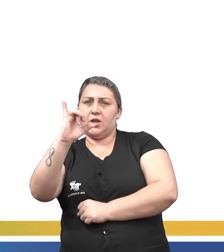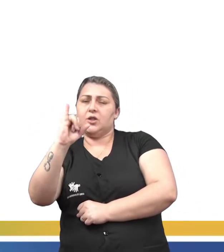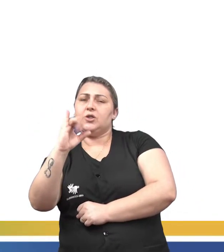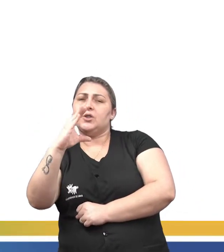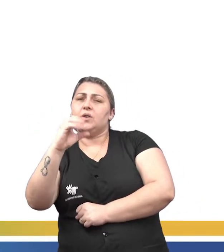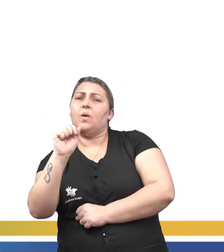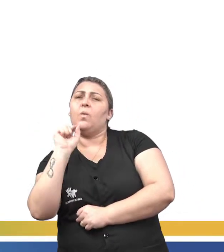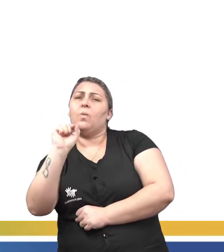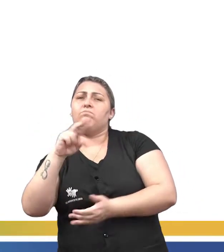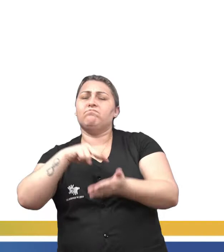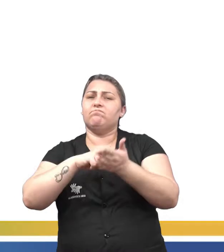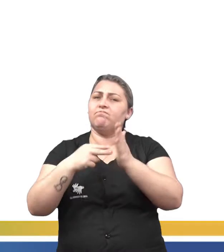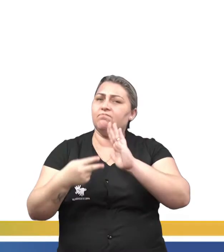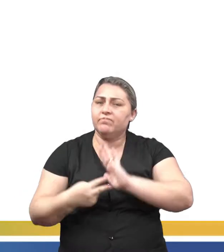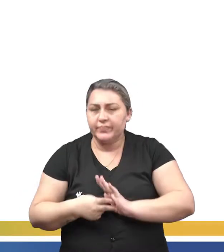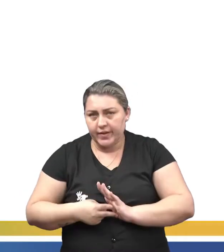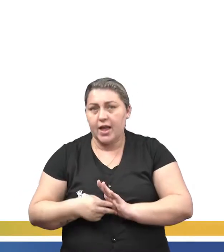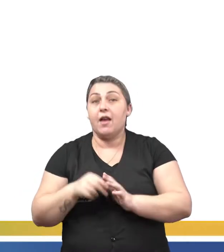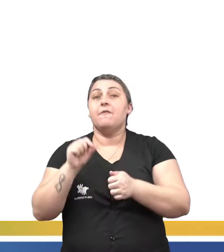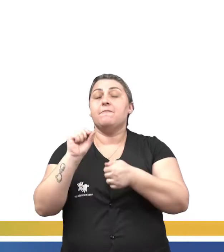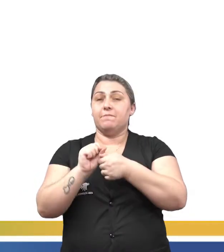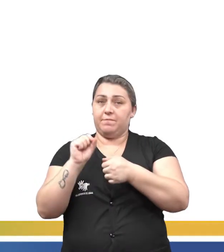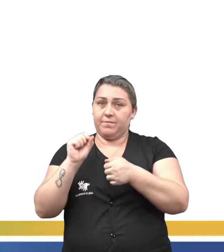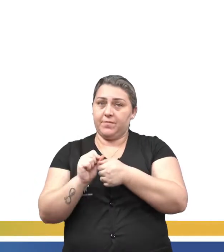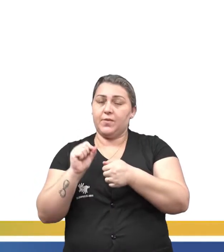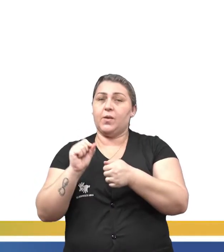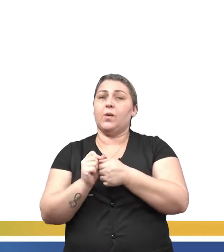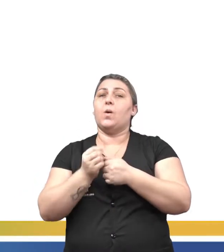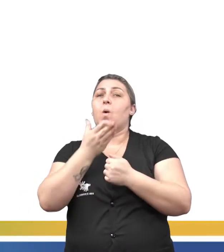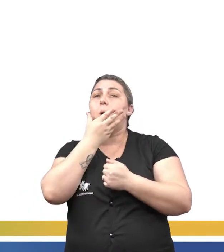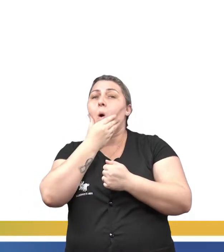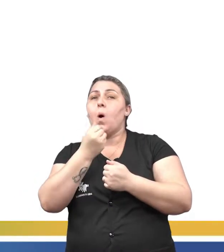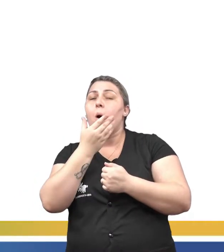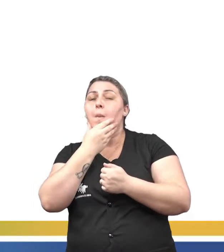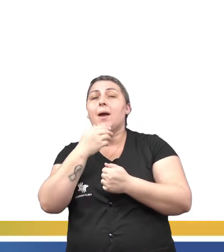Essa expressão, ela foi criada pelo arqueólogo